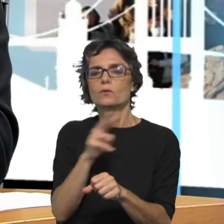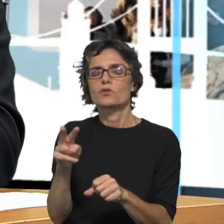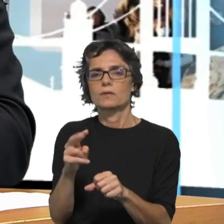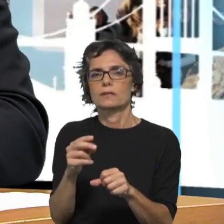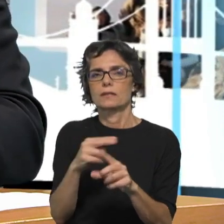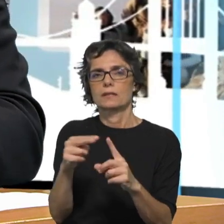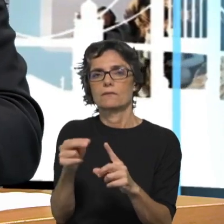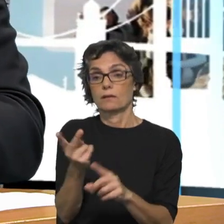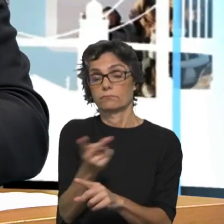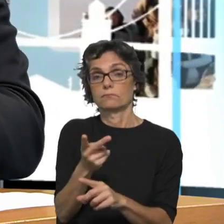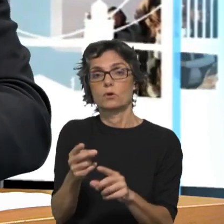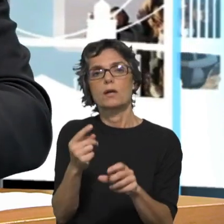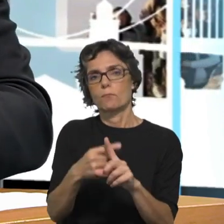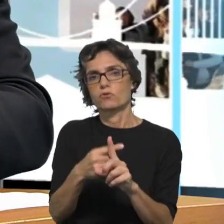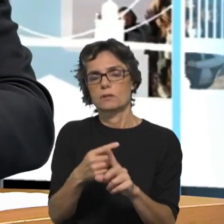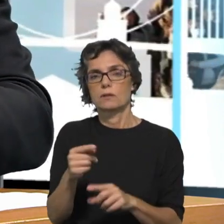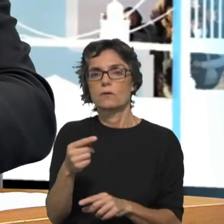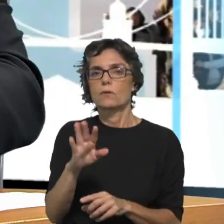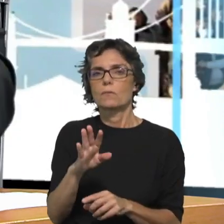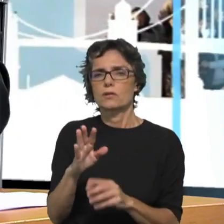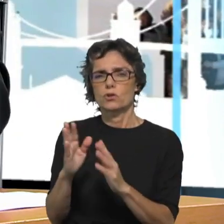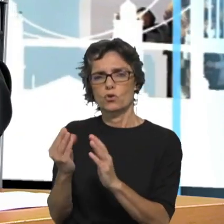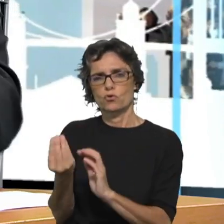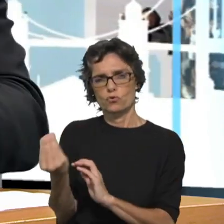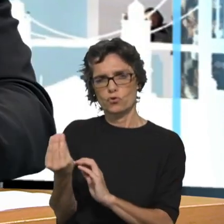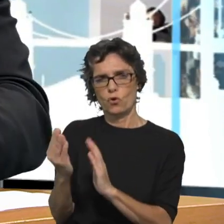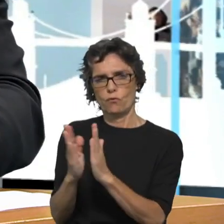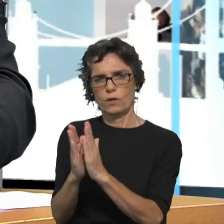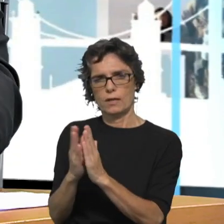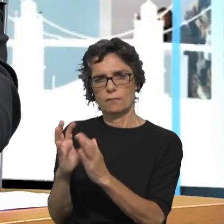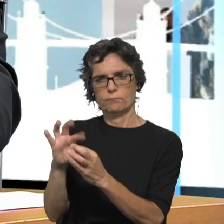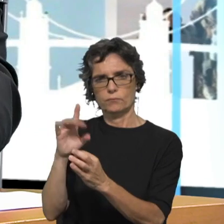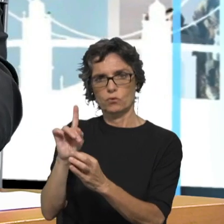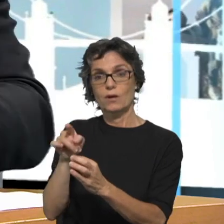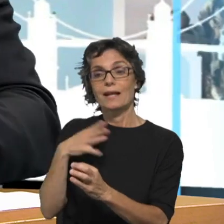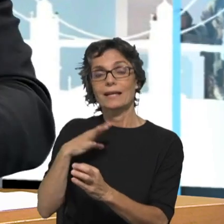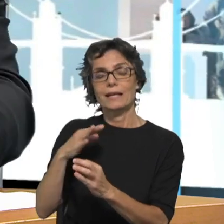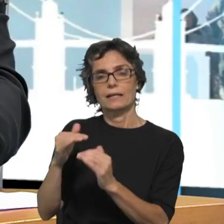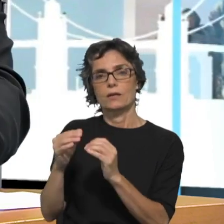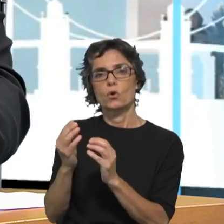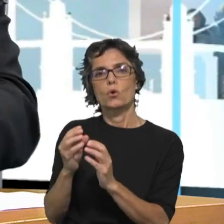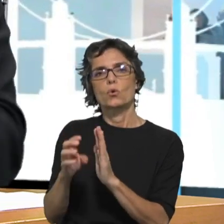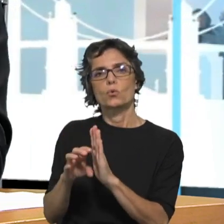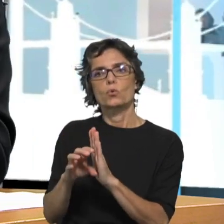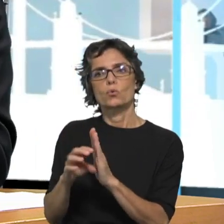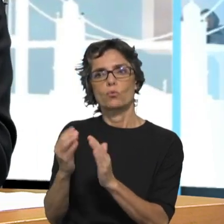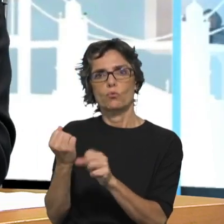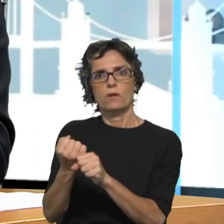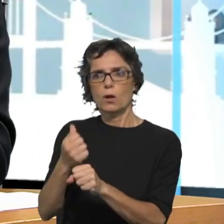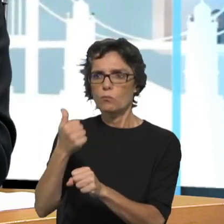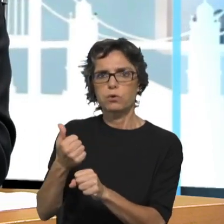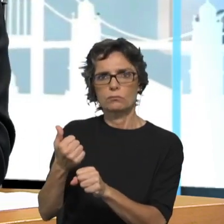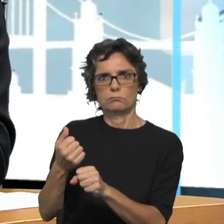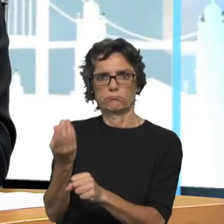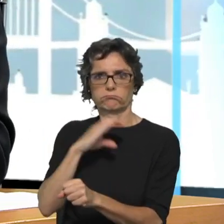não crentes, principalmente um trabalho que lhes dê condições de recursos, tanto que pague, nos